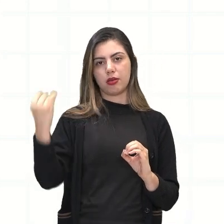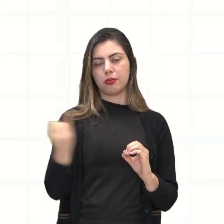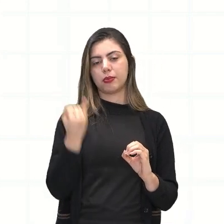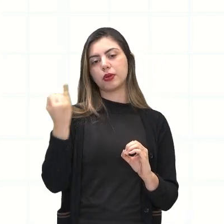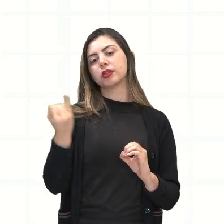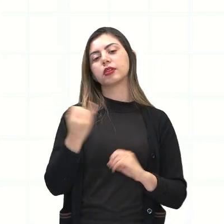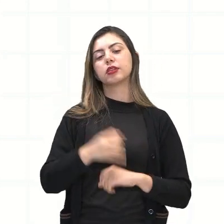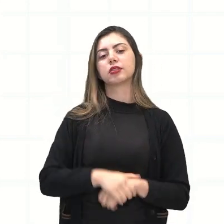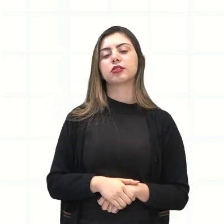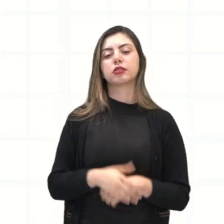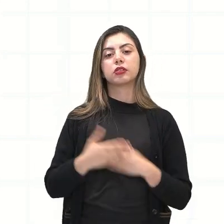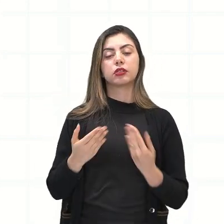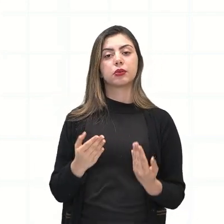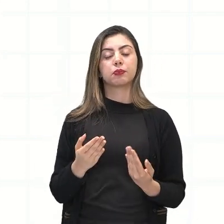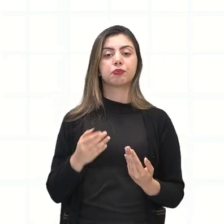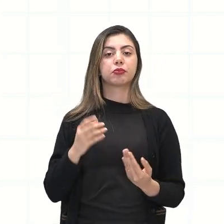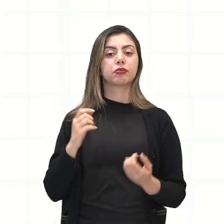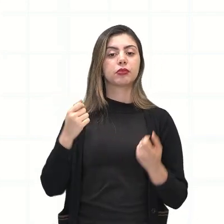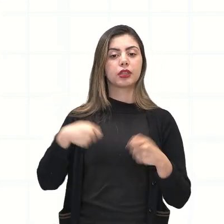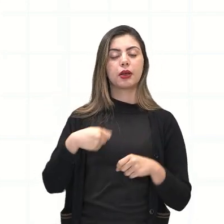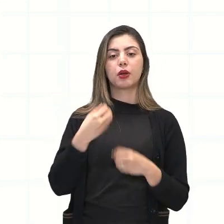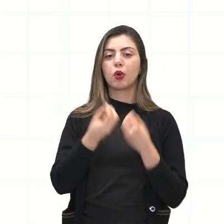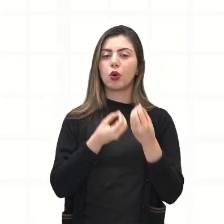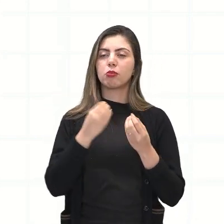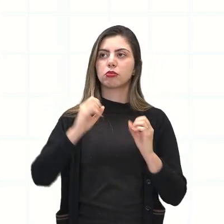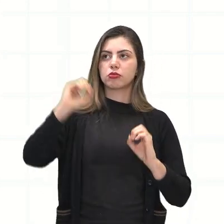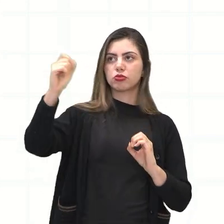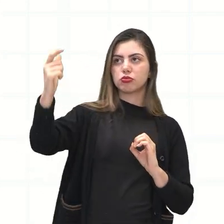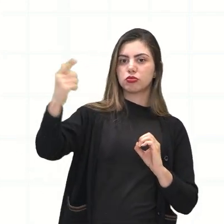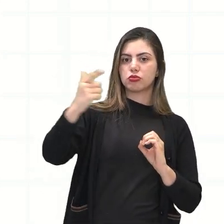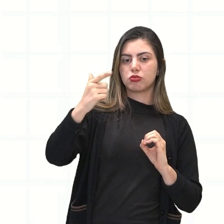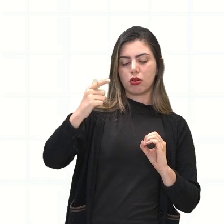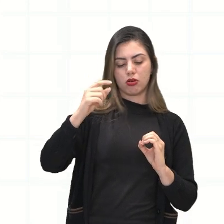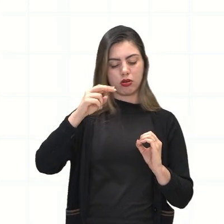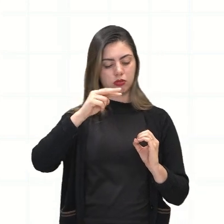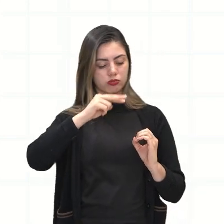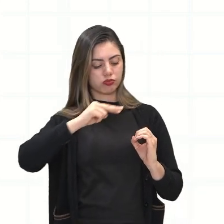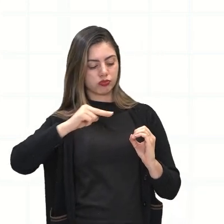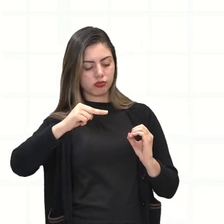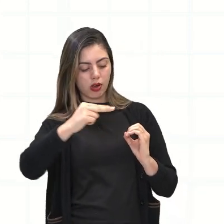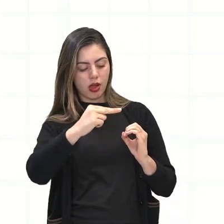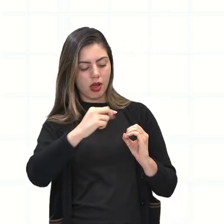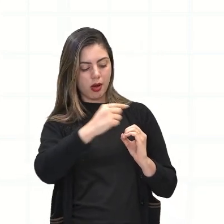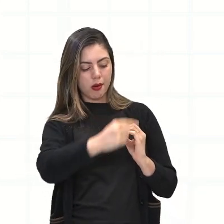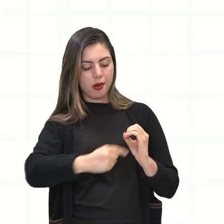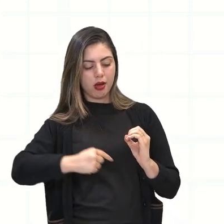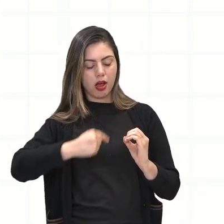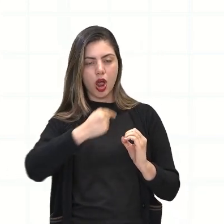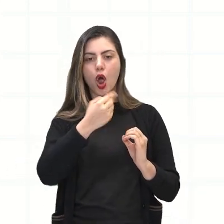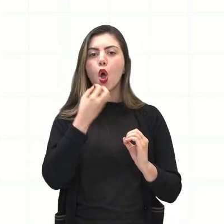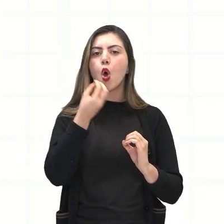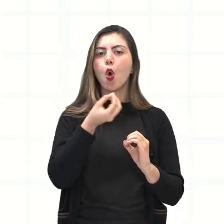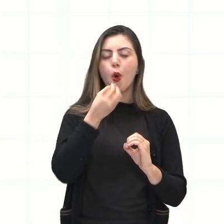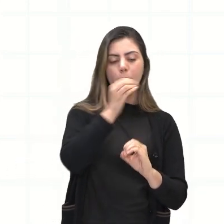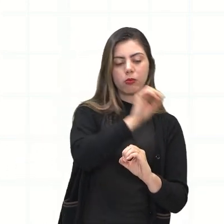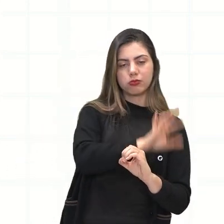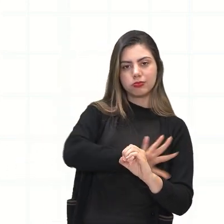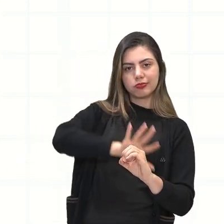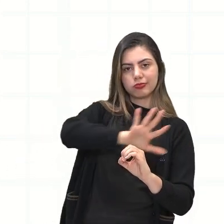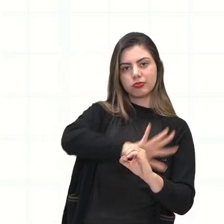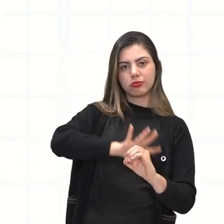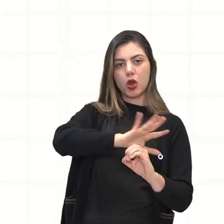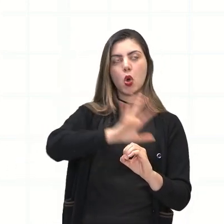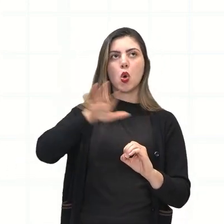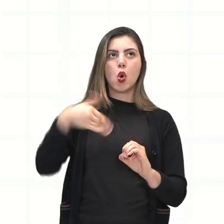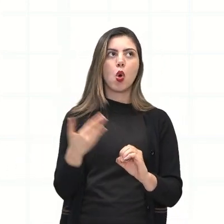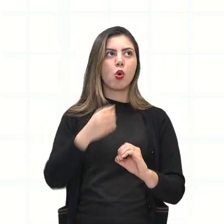quando conseguimos enxergar de onde vem a luz, vamos conseguir perceber para onde essa sombra será